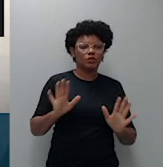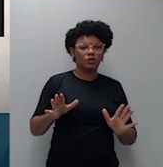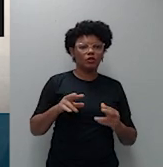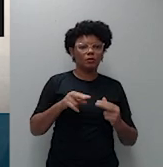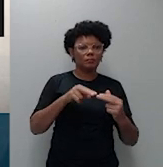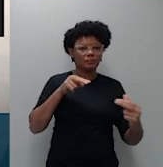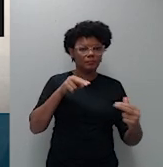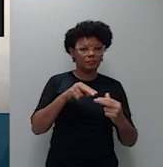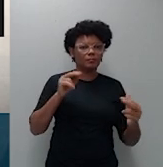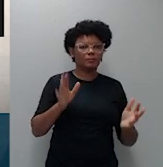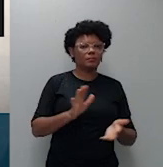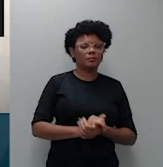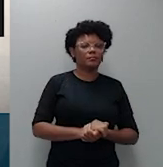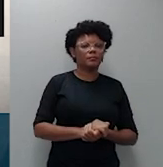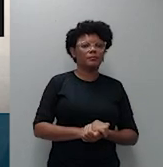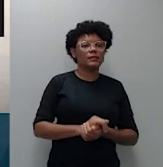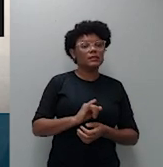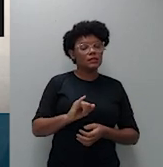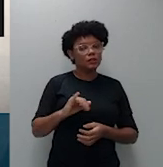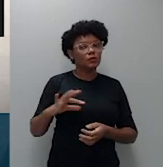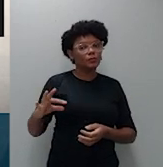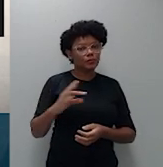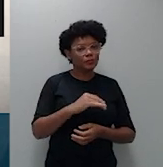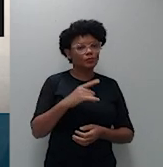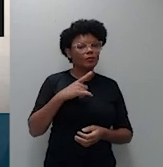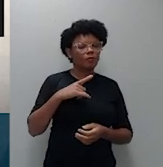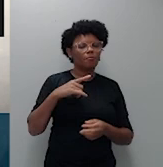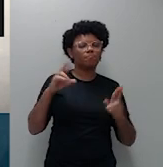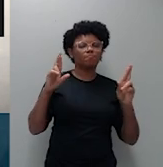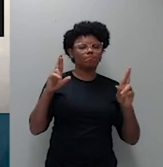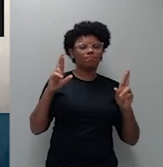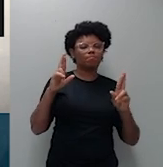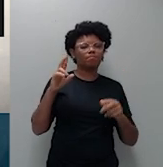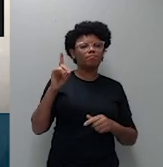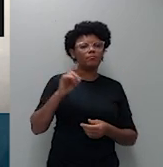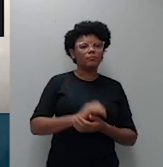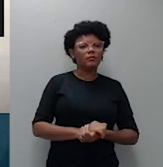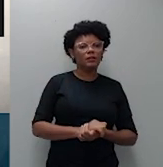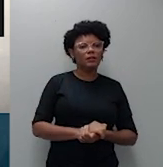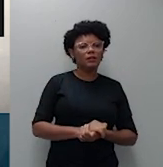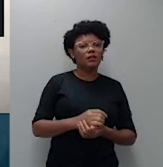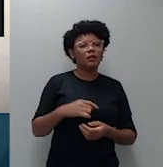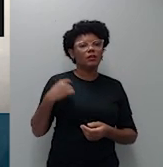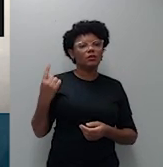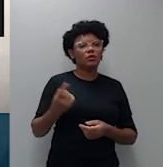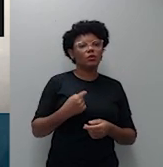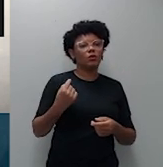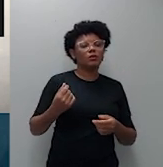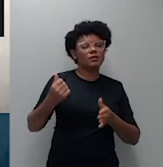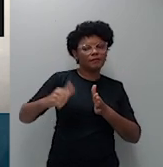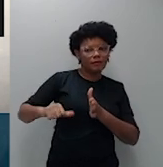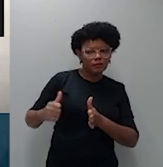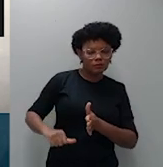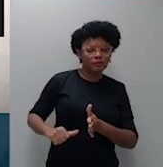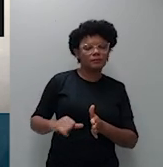se tudo correr bem se Deus quiser aí nós avaliamos necessidade